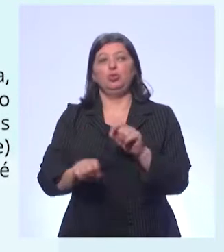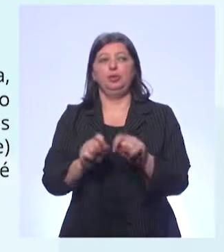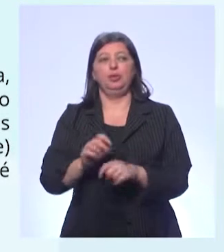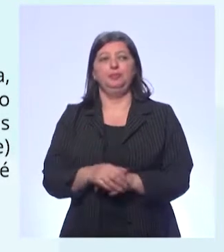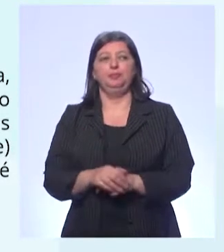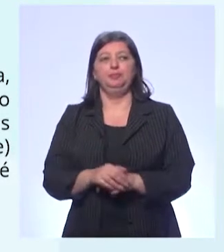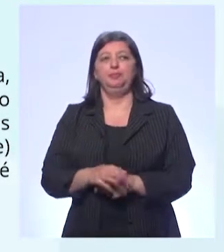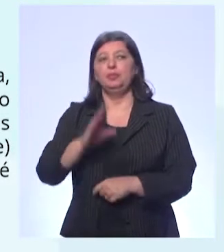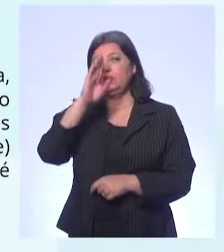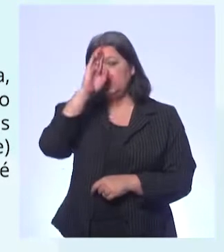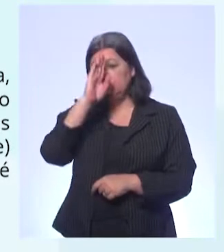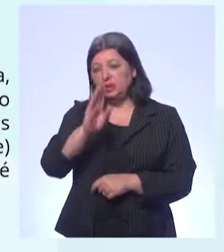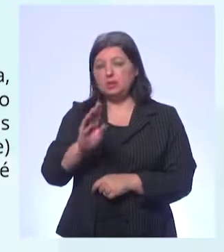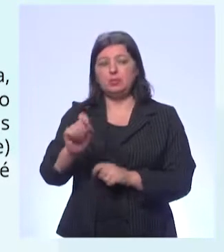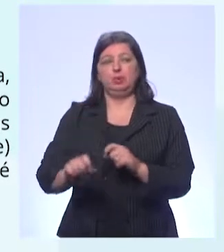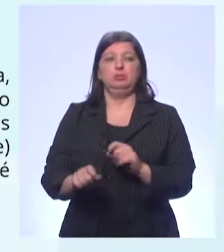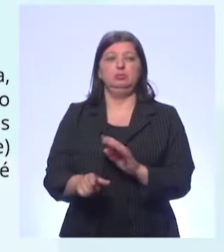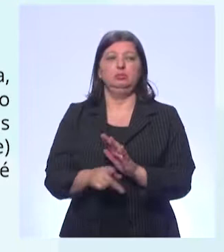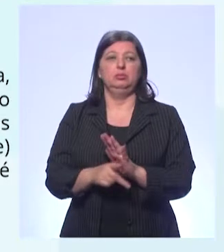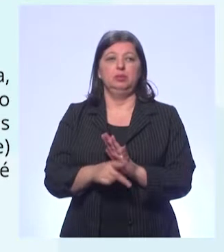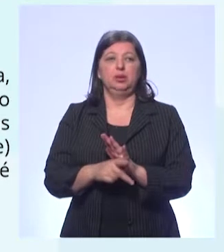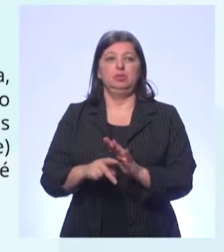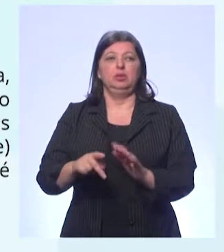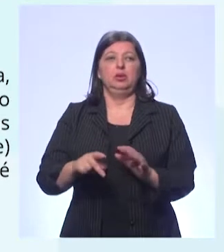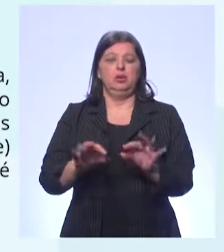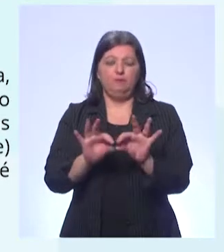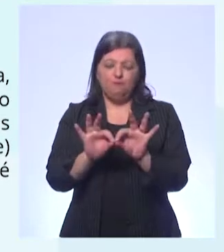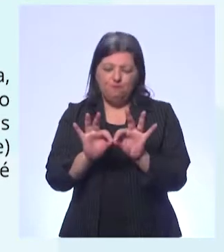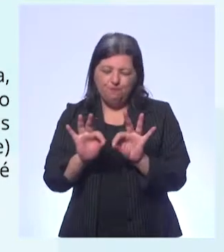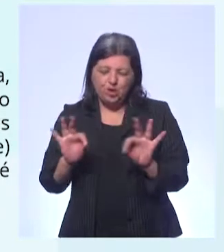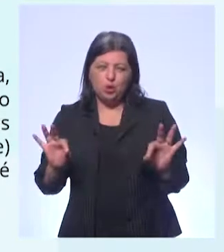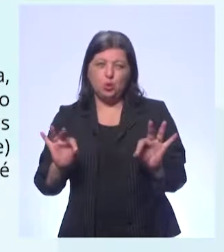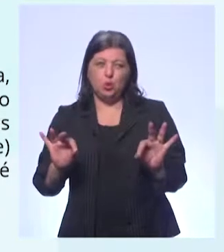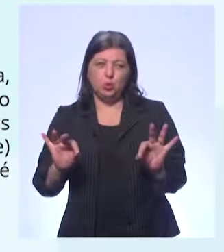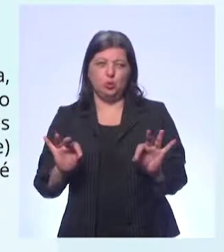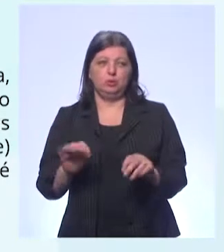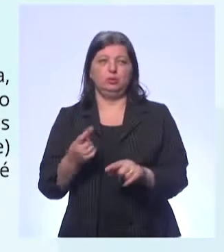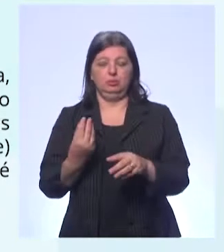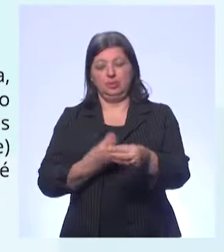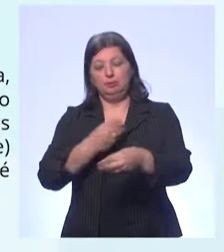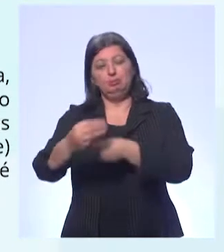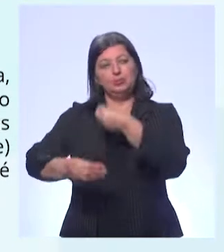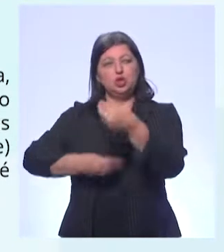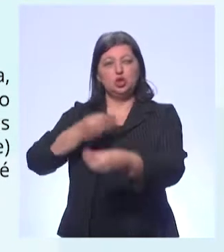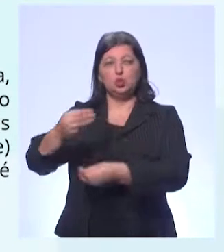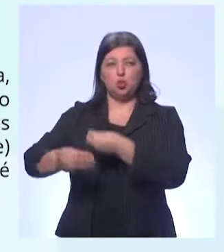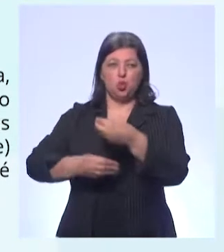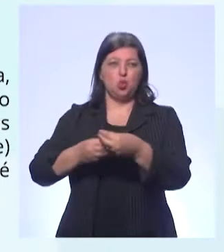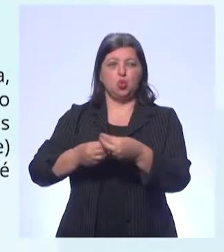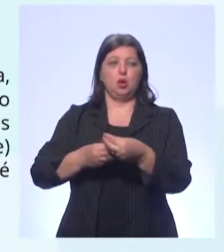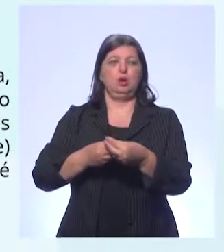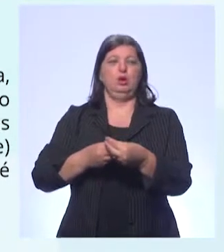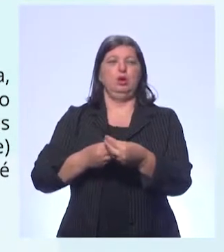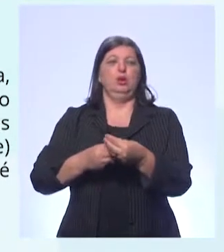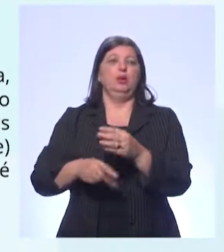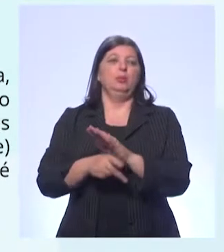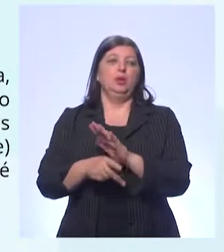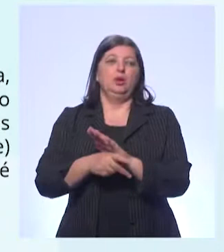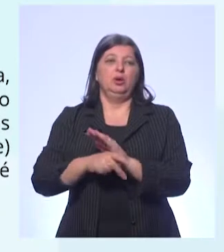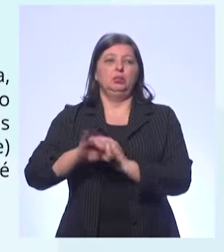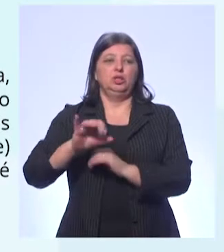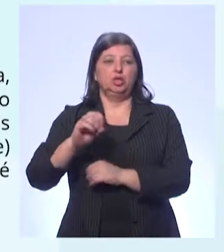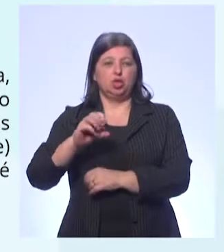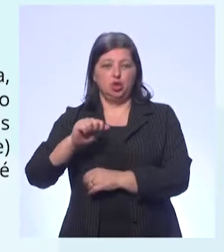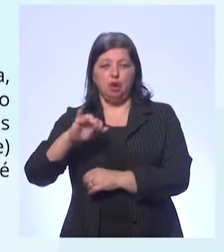usado principalmente por ser condutor para fio, mas ele também é usado em mistura de joia. Por quê? As joias são feitas